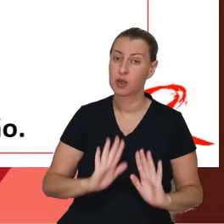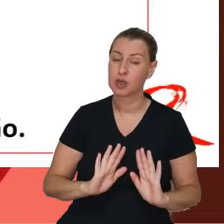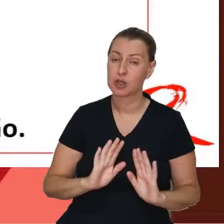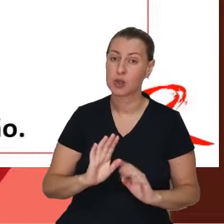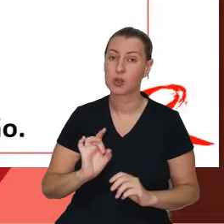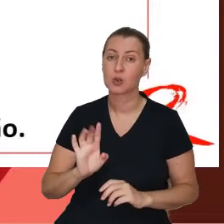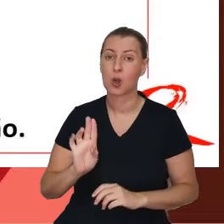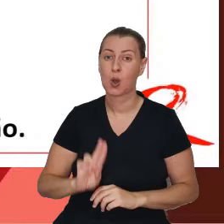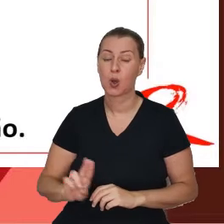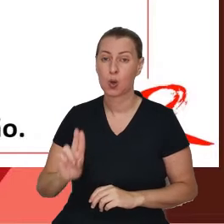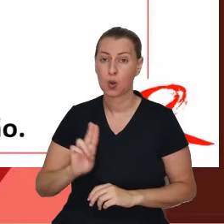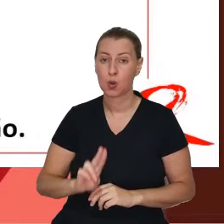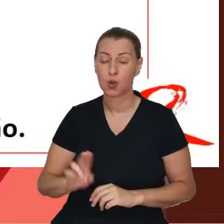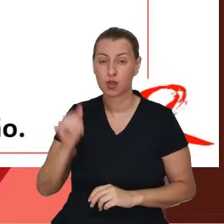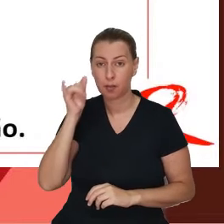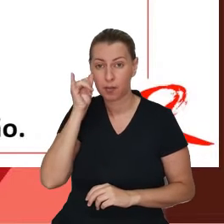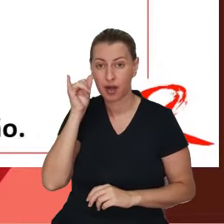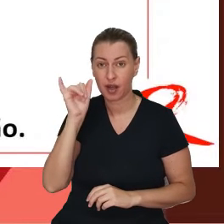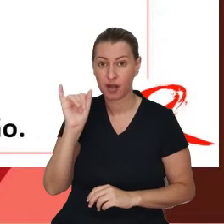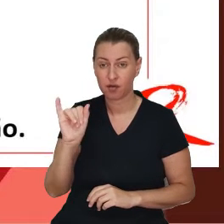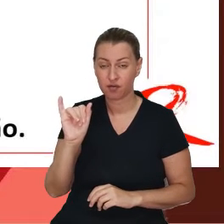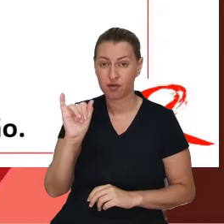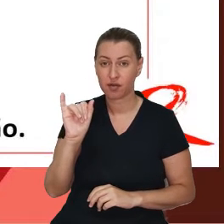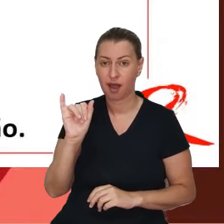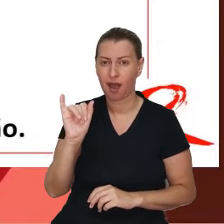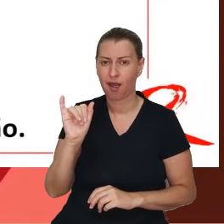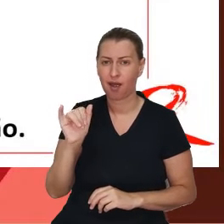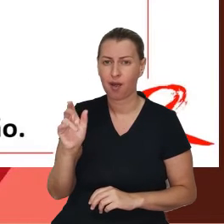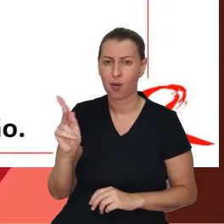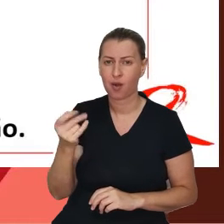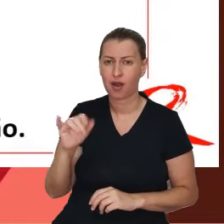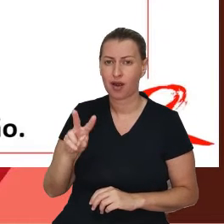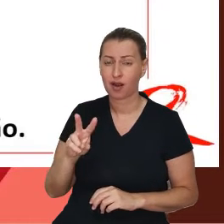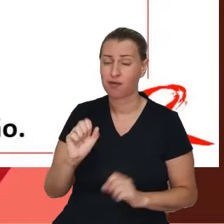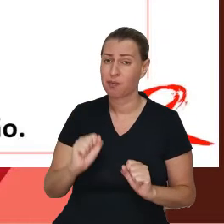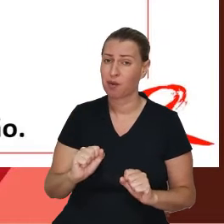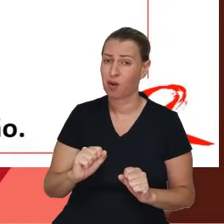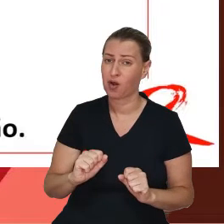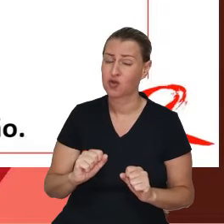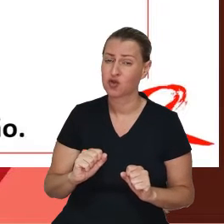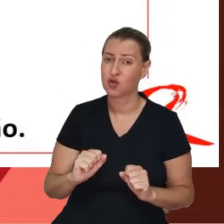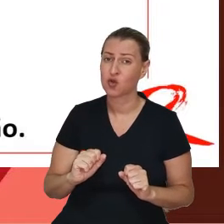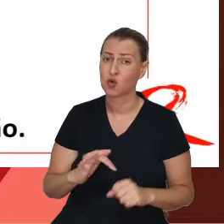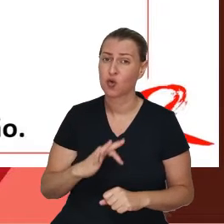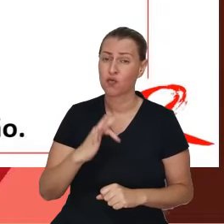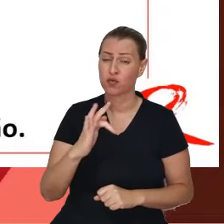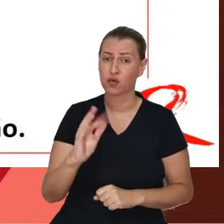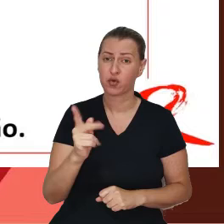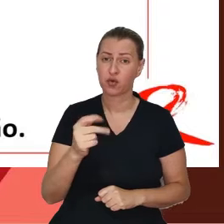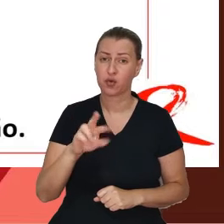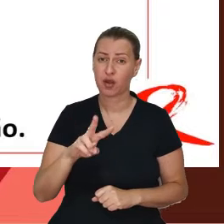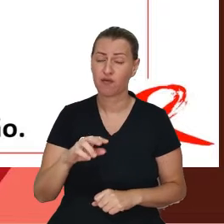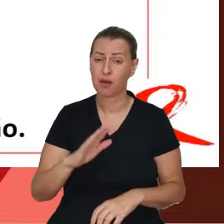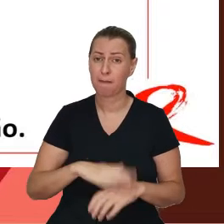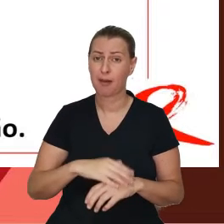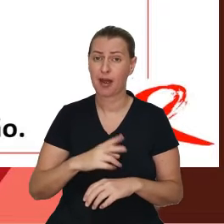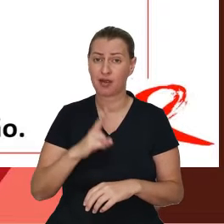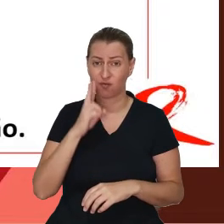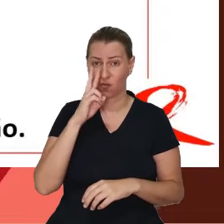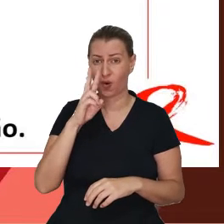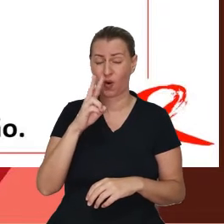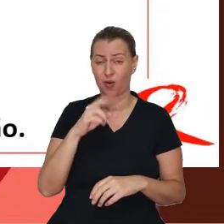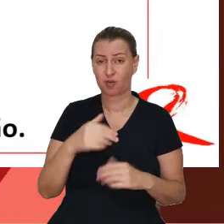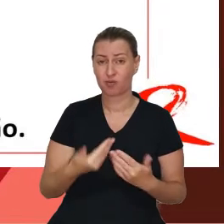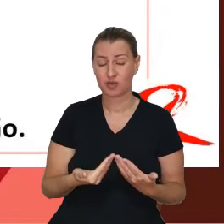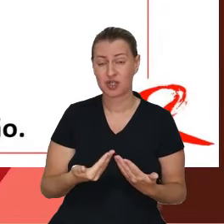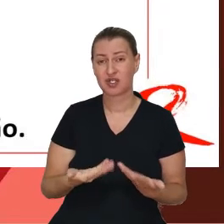da transcriptase reversa para alguém que venha a positivar pode gerar uma resistência futura. Então, é muito importante que o paciente que